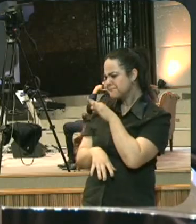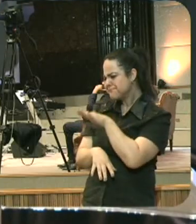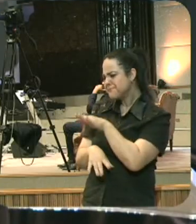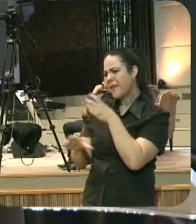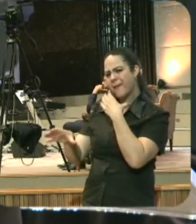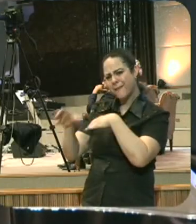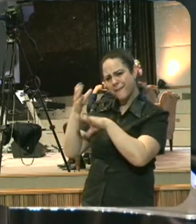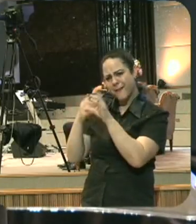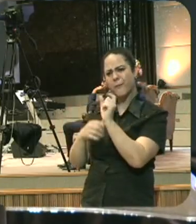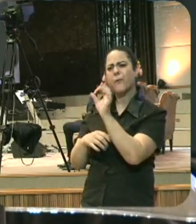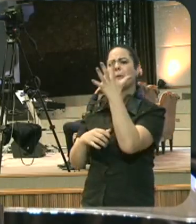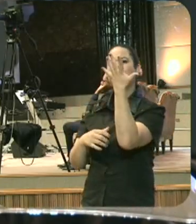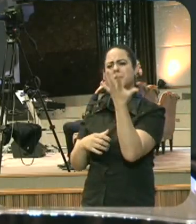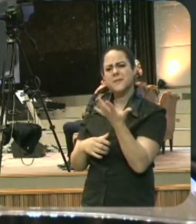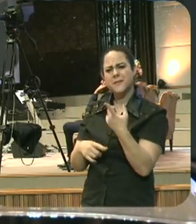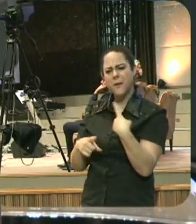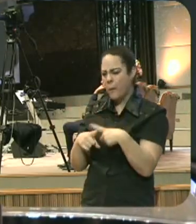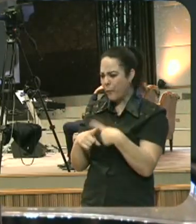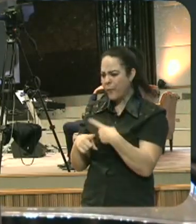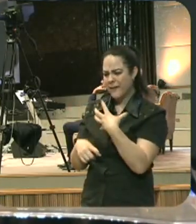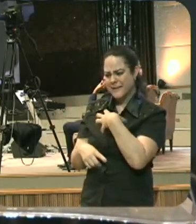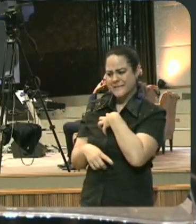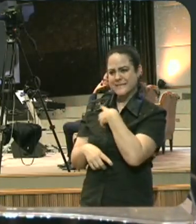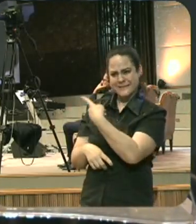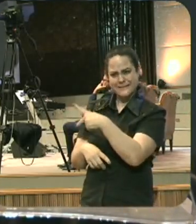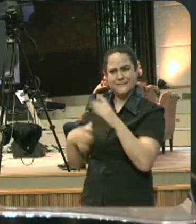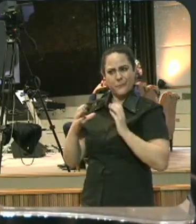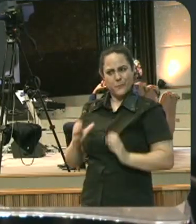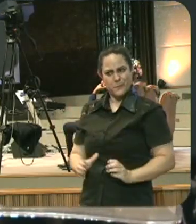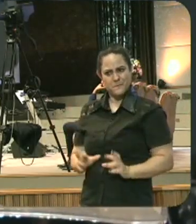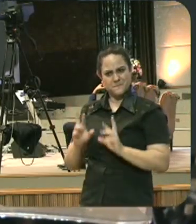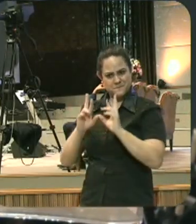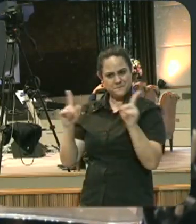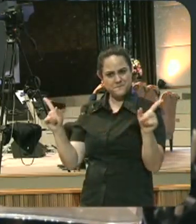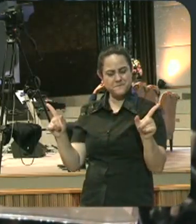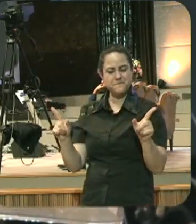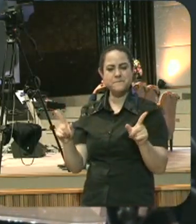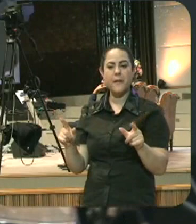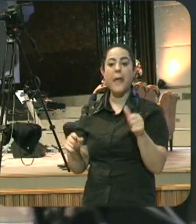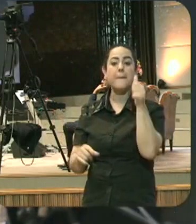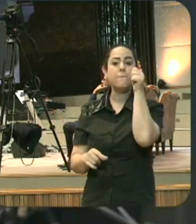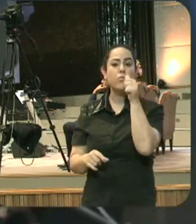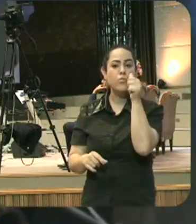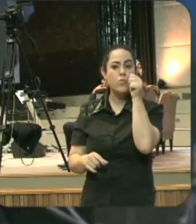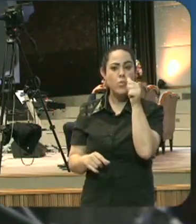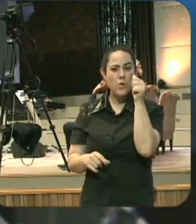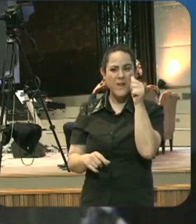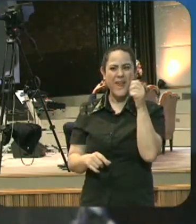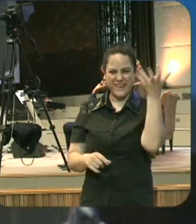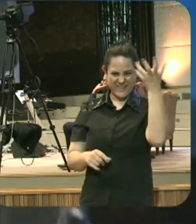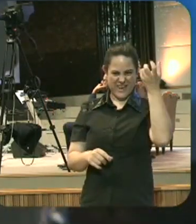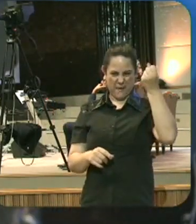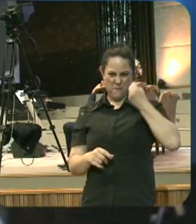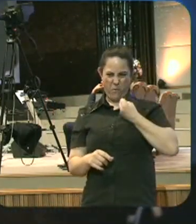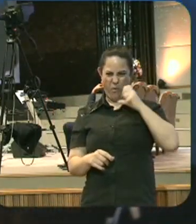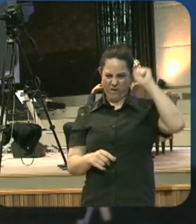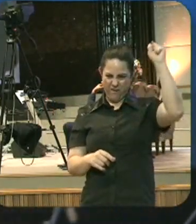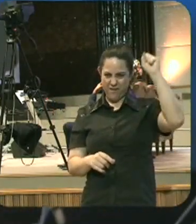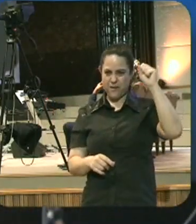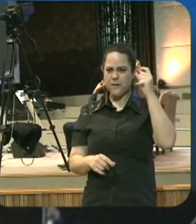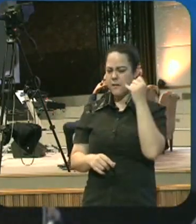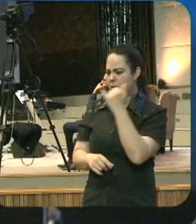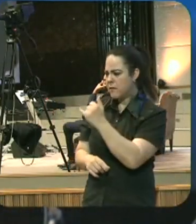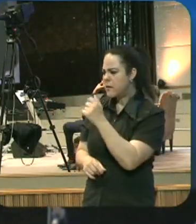para ver o que ia acontecer, para acompanhar o Jonathan. Quando essa mulher se aproxima da professora e diz